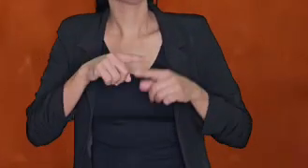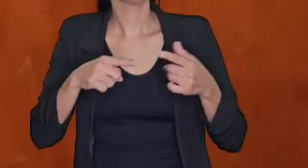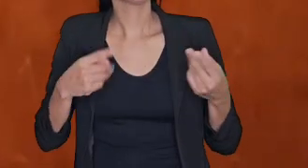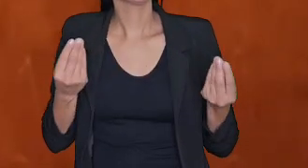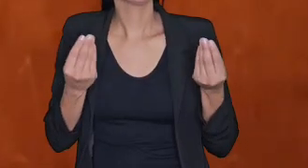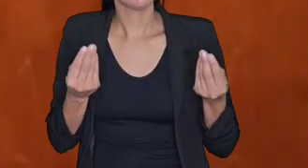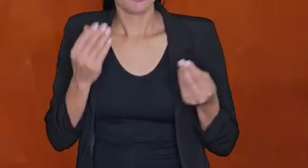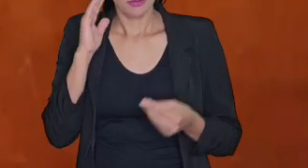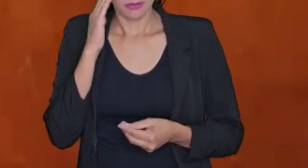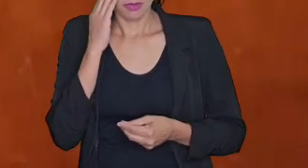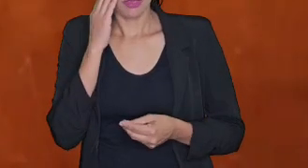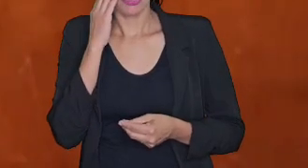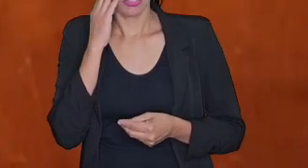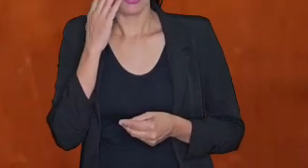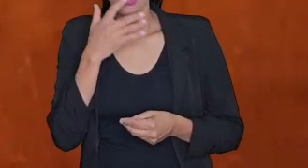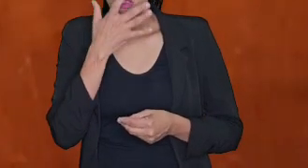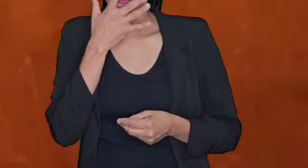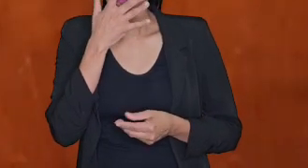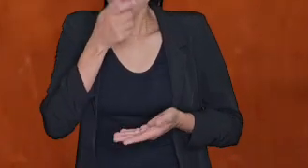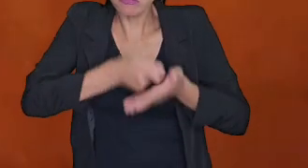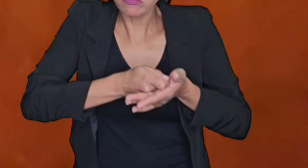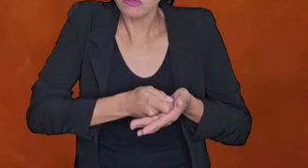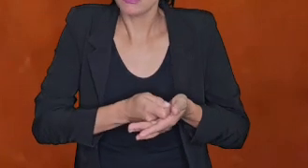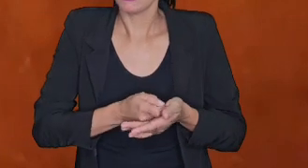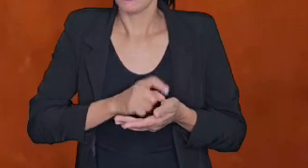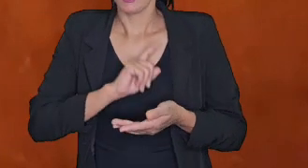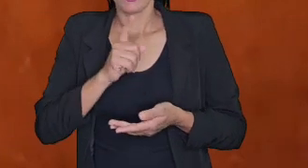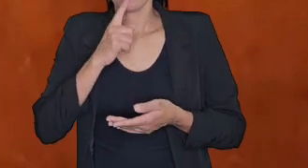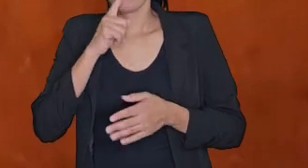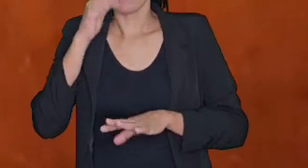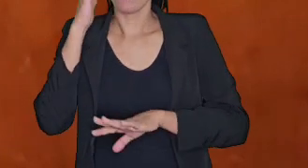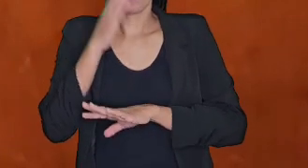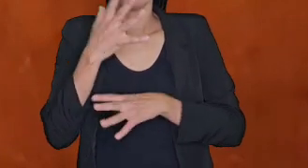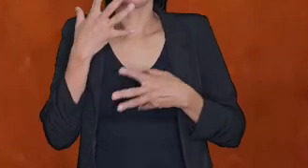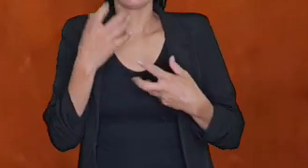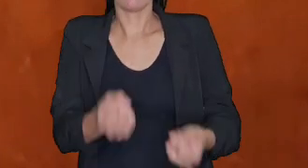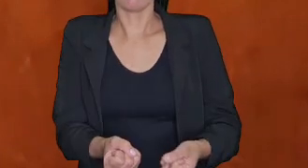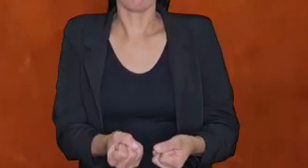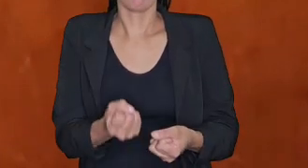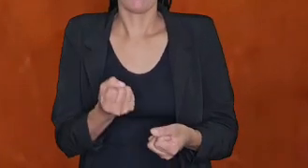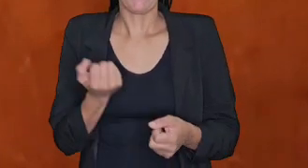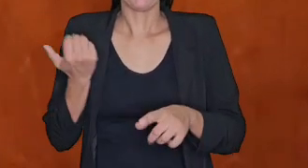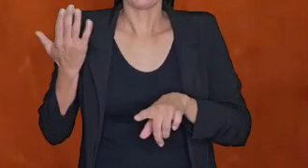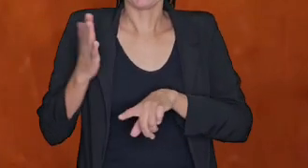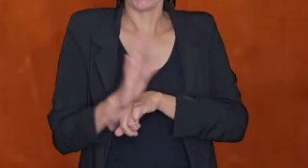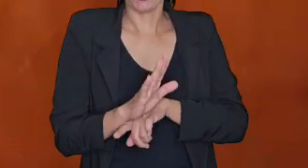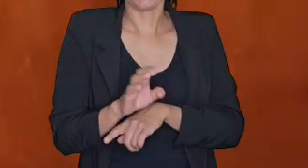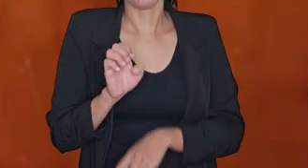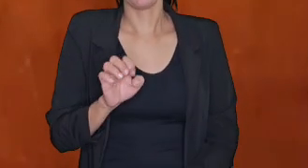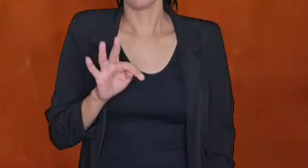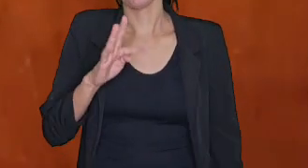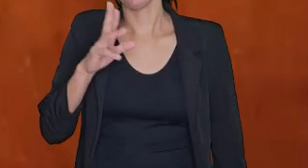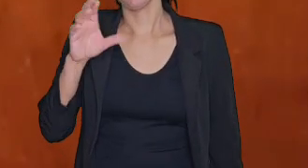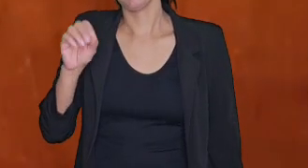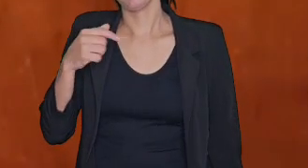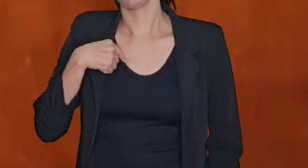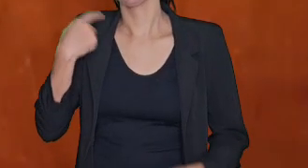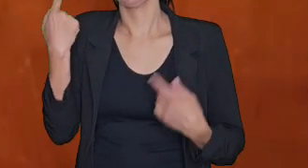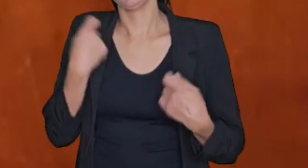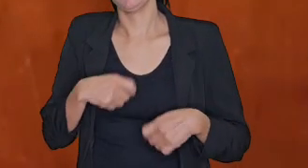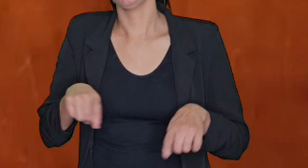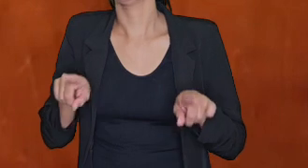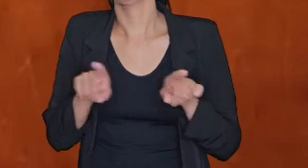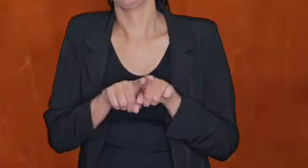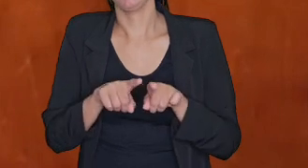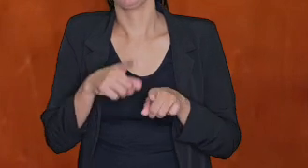Cadê outros elementos de prova? Entende como eu vou ser muito cri-cri? eu não vou me lançar. Assim, para